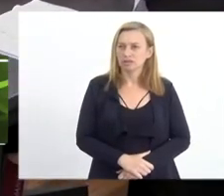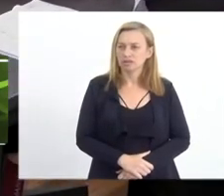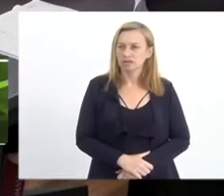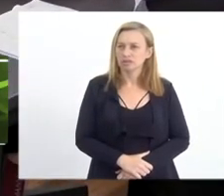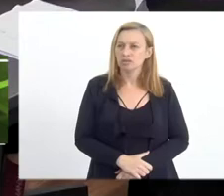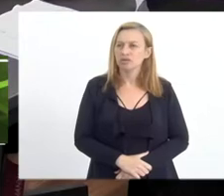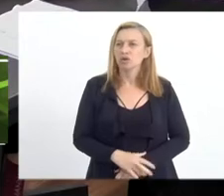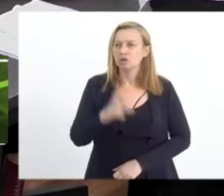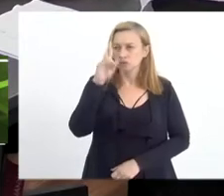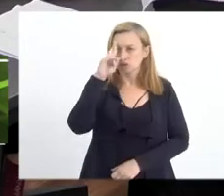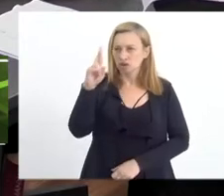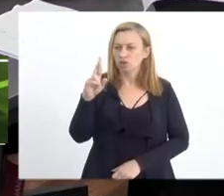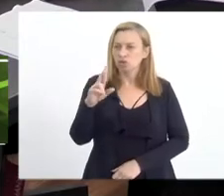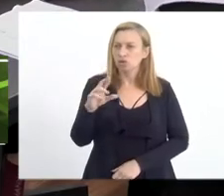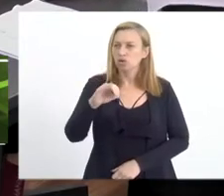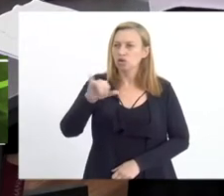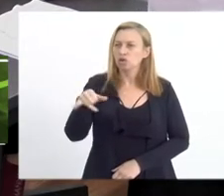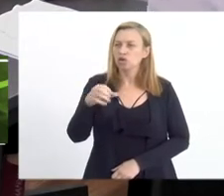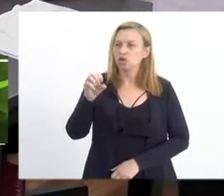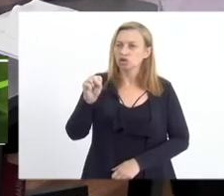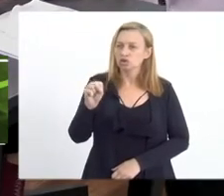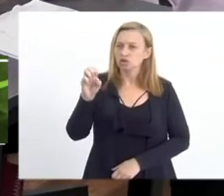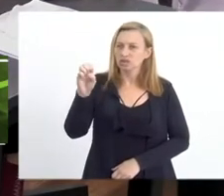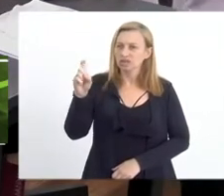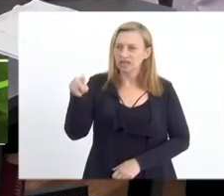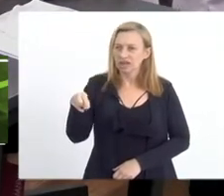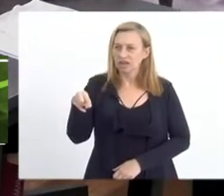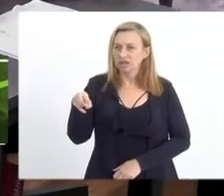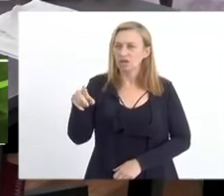Que é o senhor José Rodrigues, o gerente.